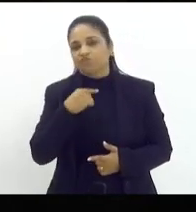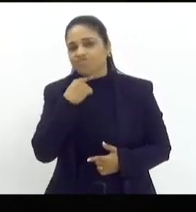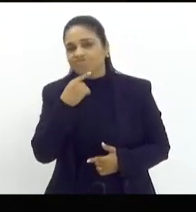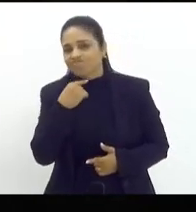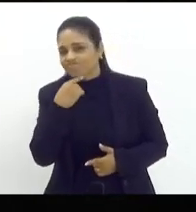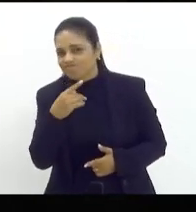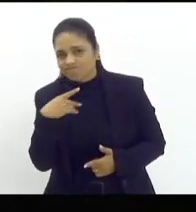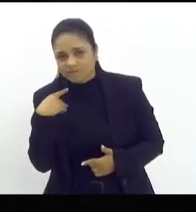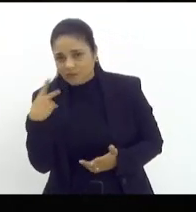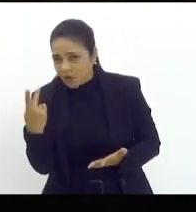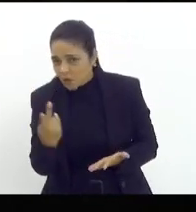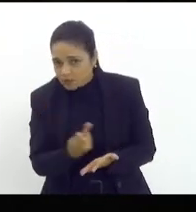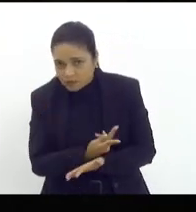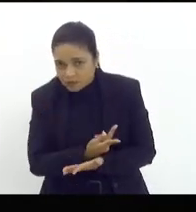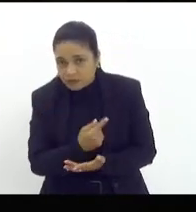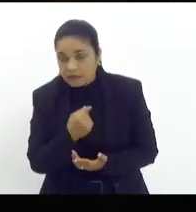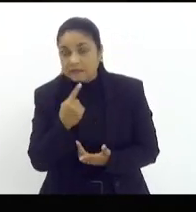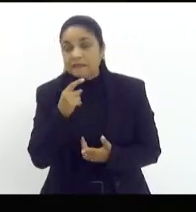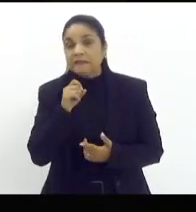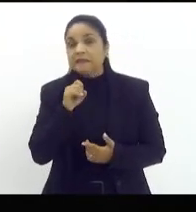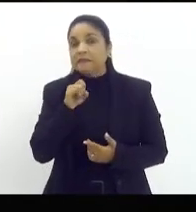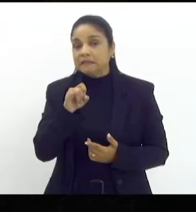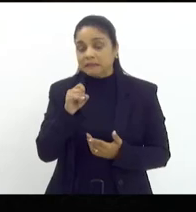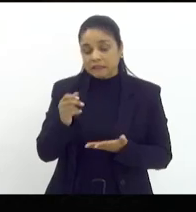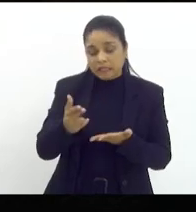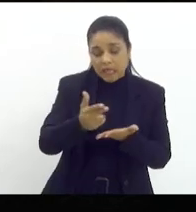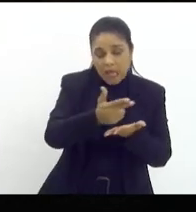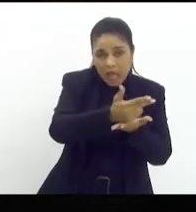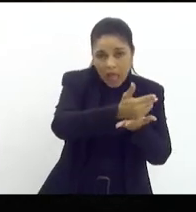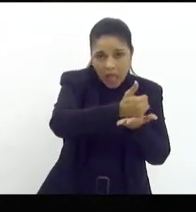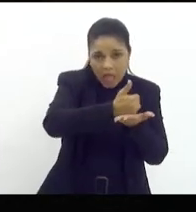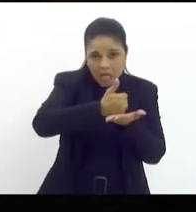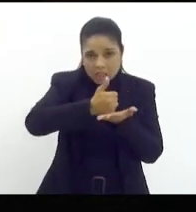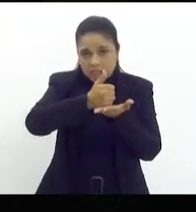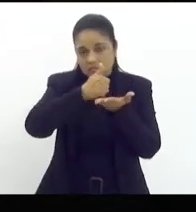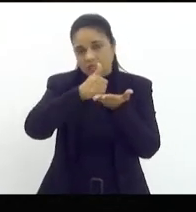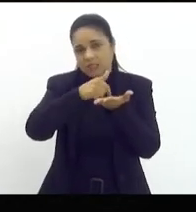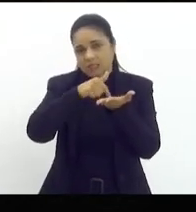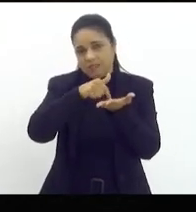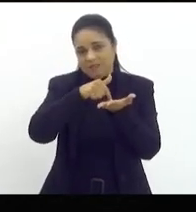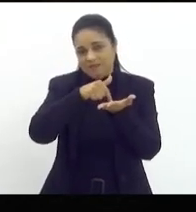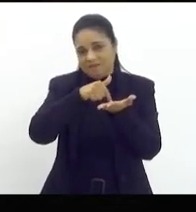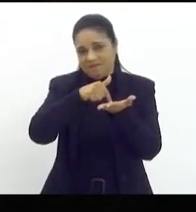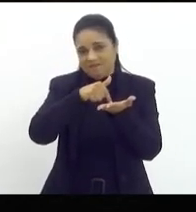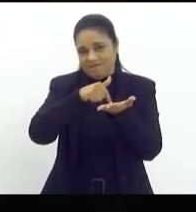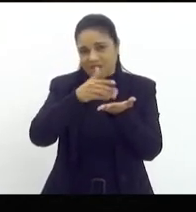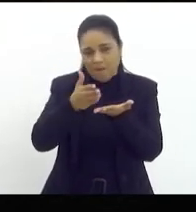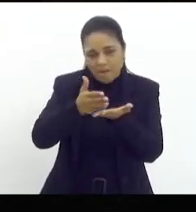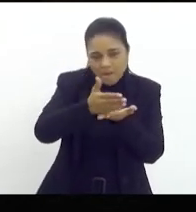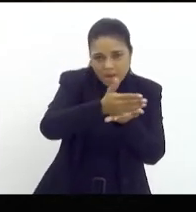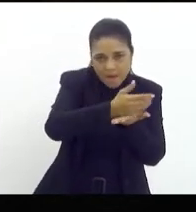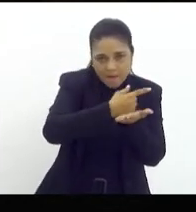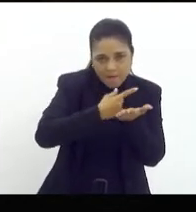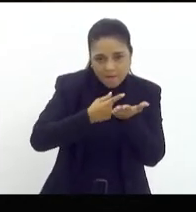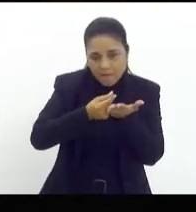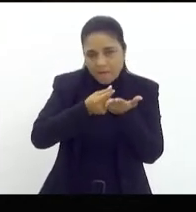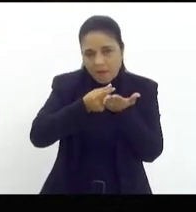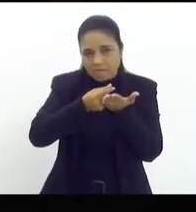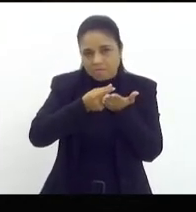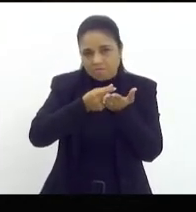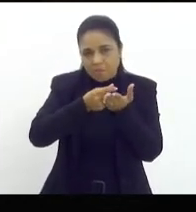se as receitas estiverem combalidas Isto é em